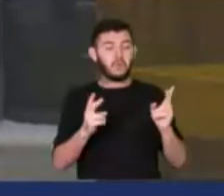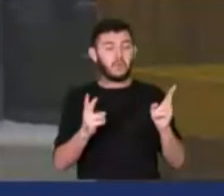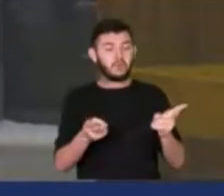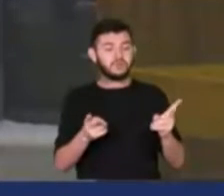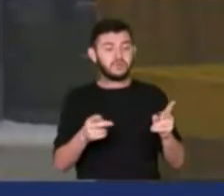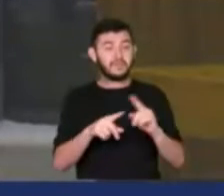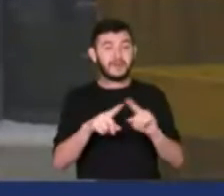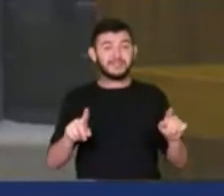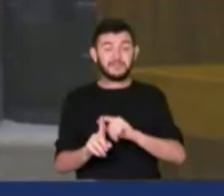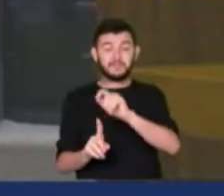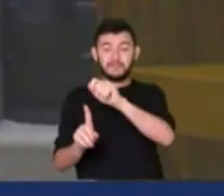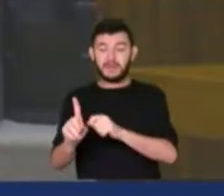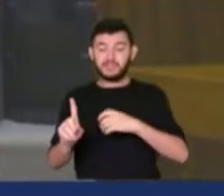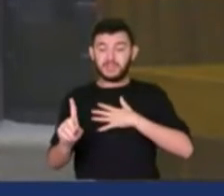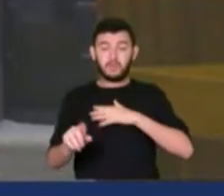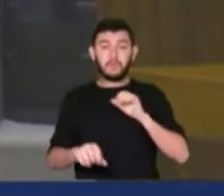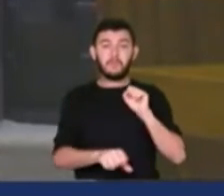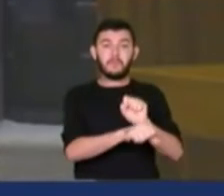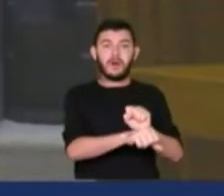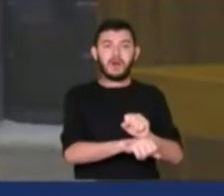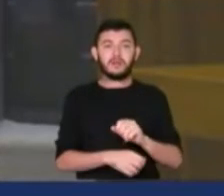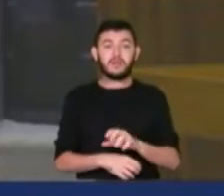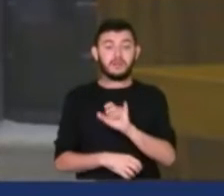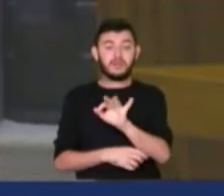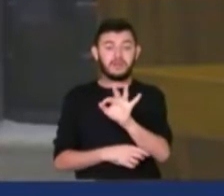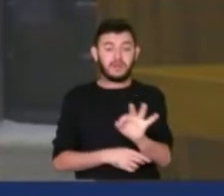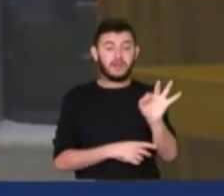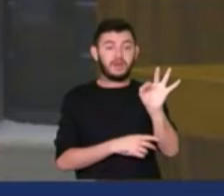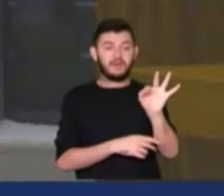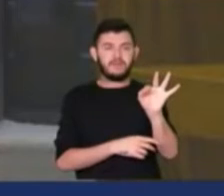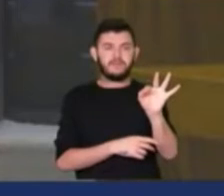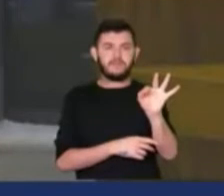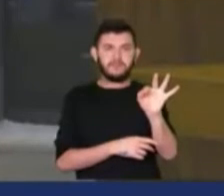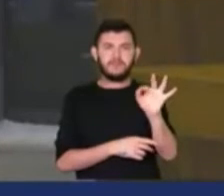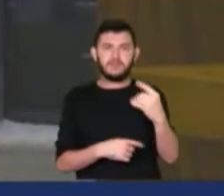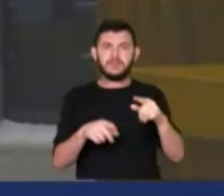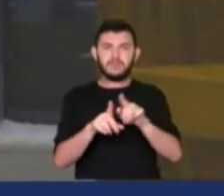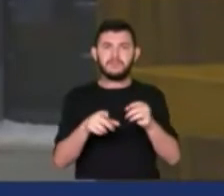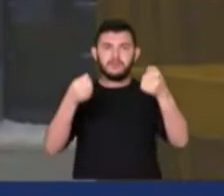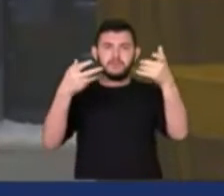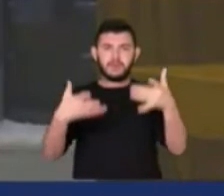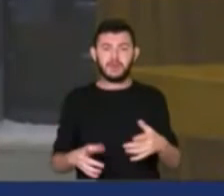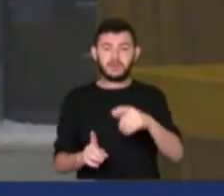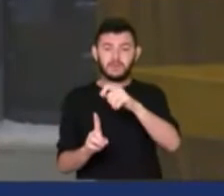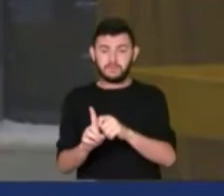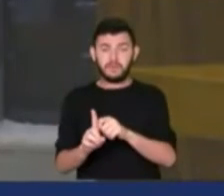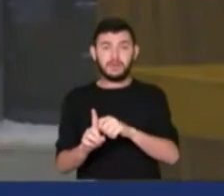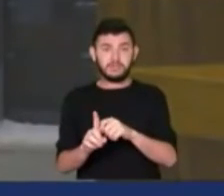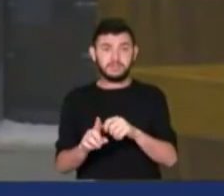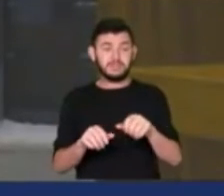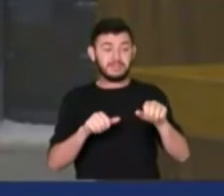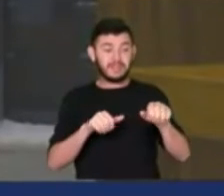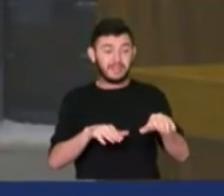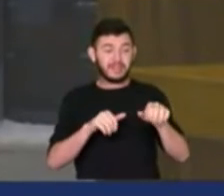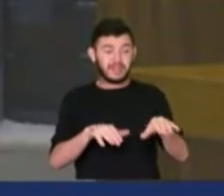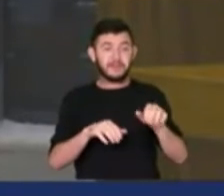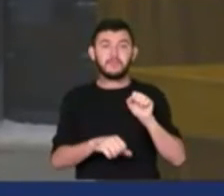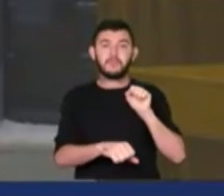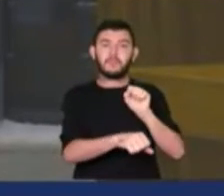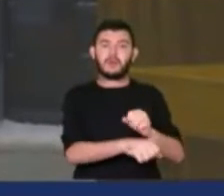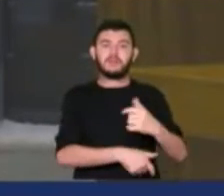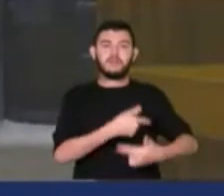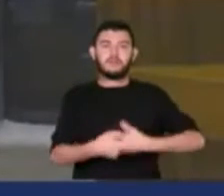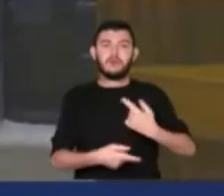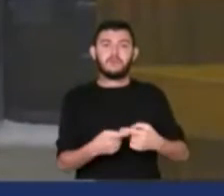coisa, outubro, setembro. Aí eu pergunto, é justo, mesmo agora tendo diminuído a quantidade do